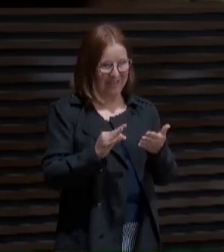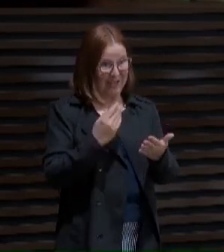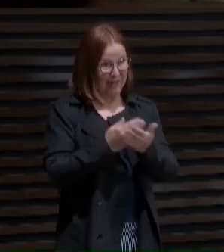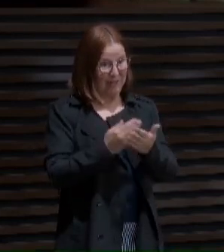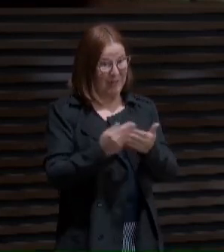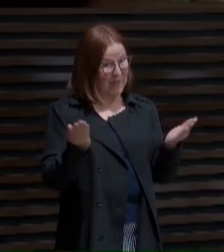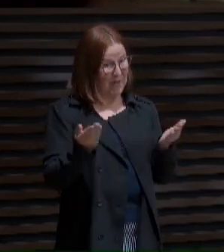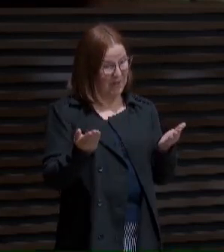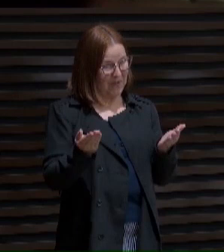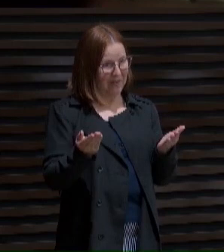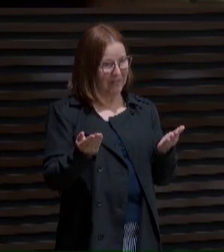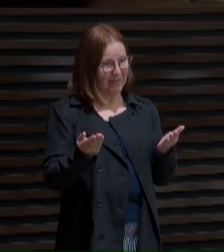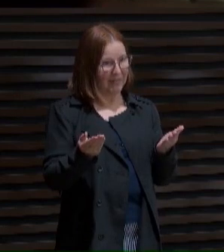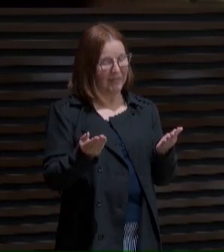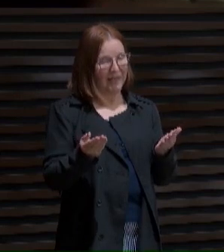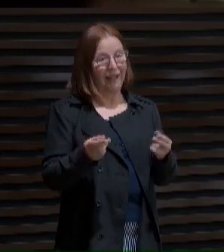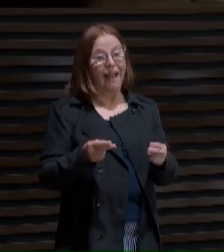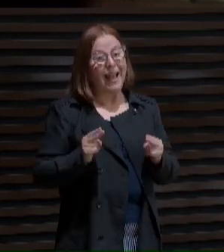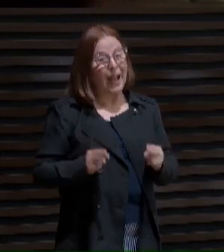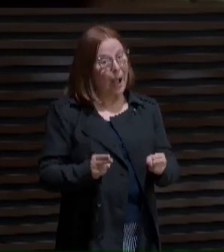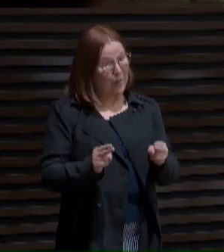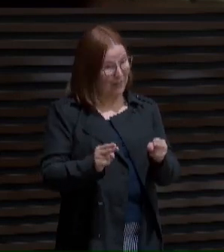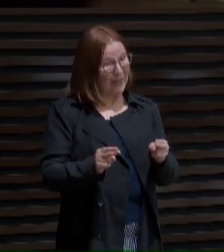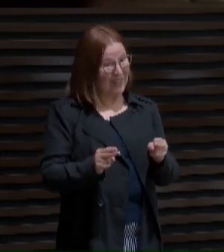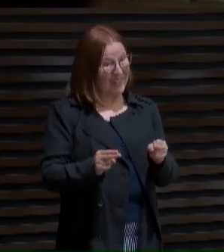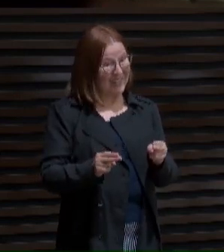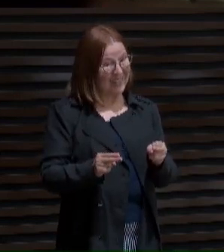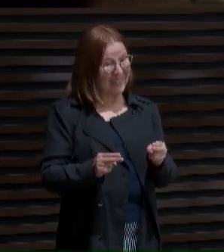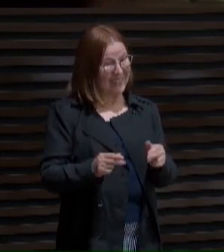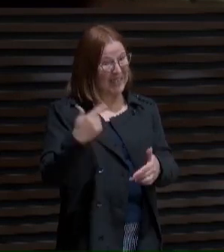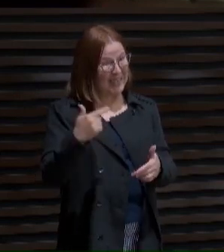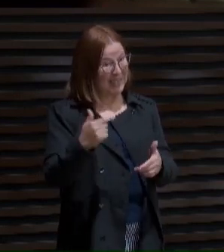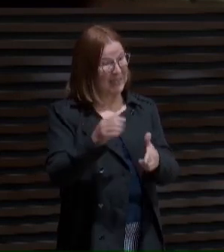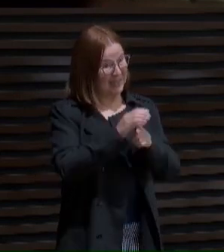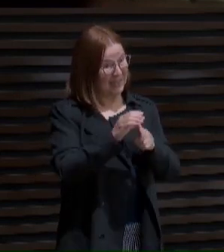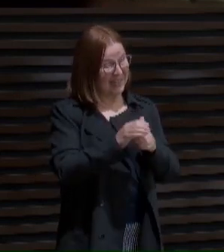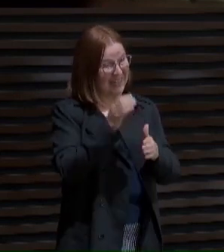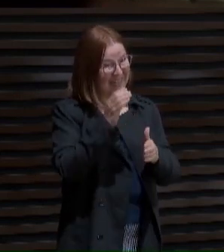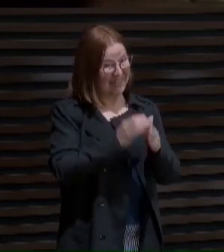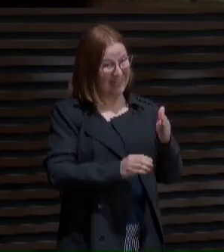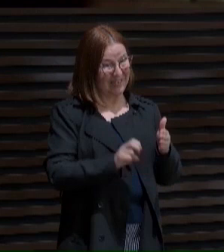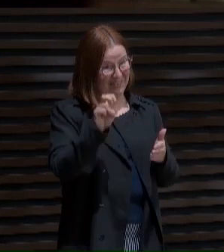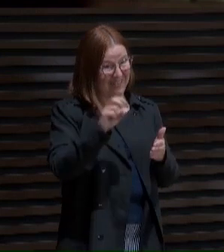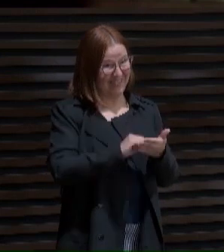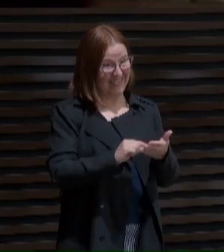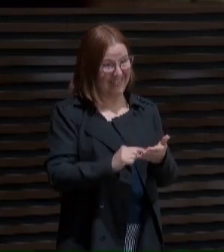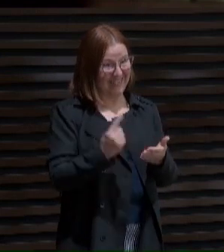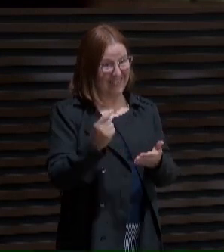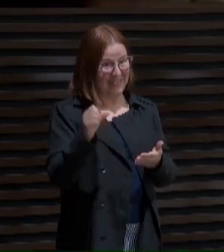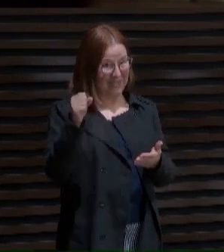vocês está logo a seguir, que é 2 Coríntios 5:18, 19,